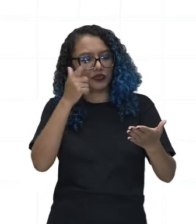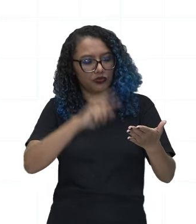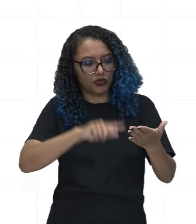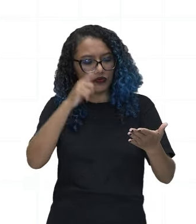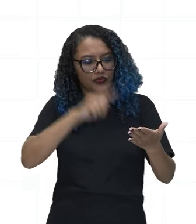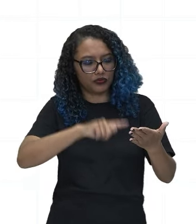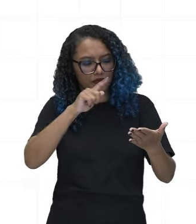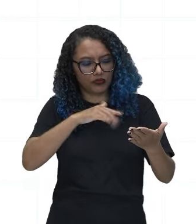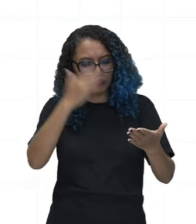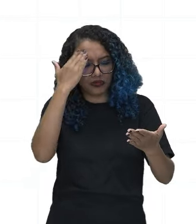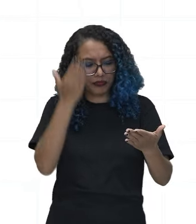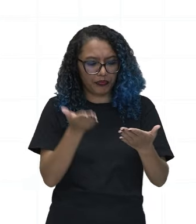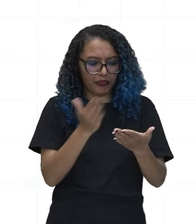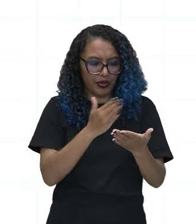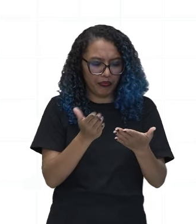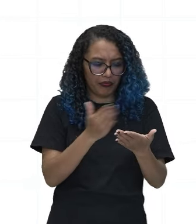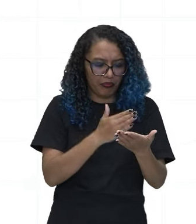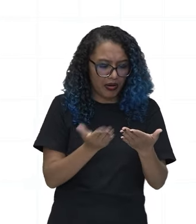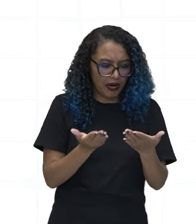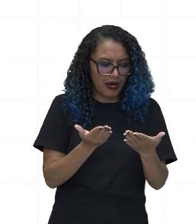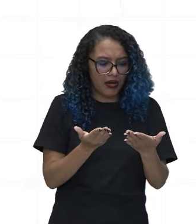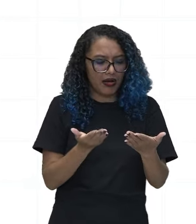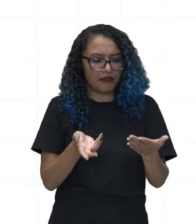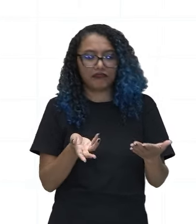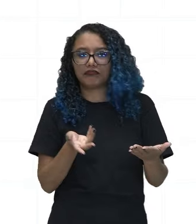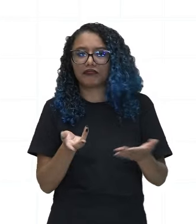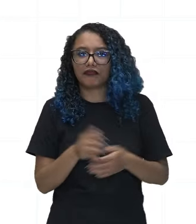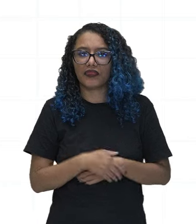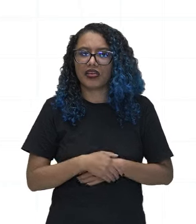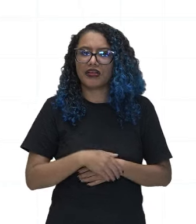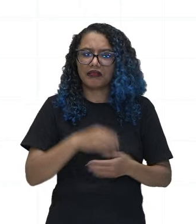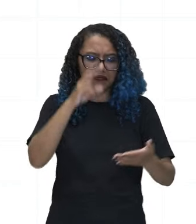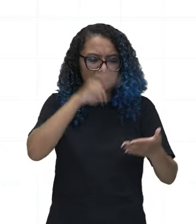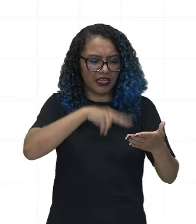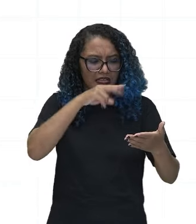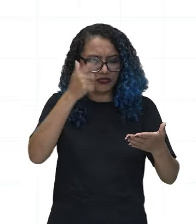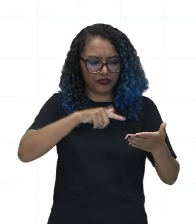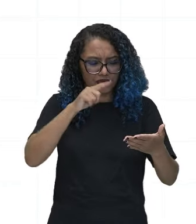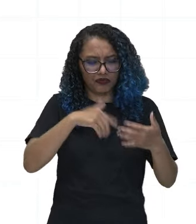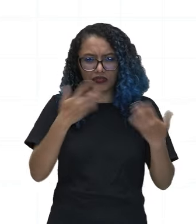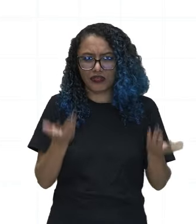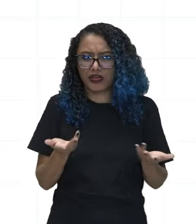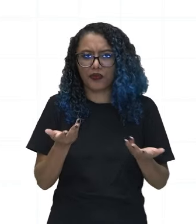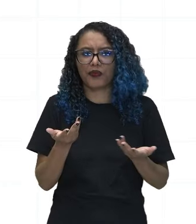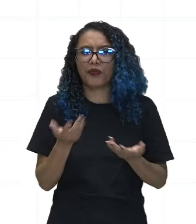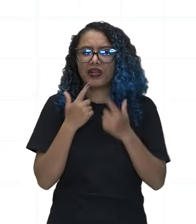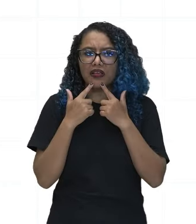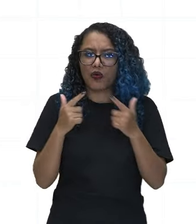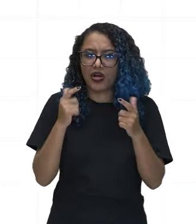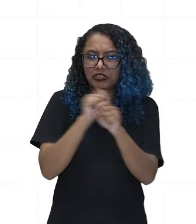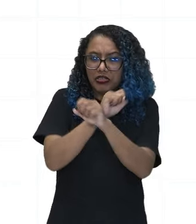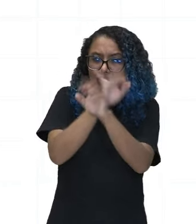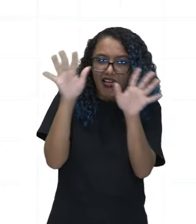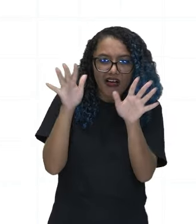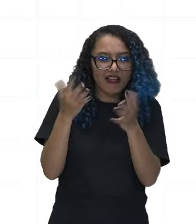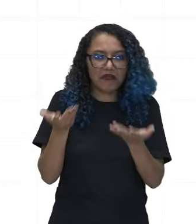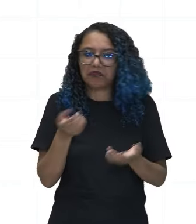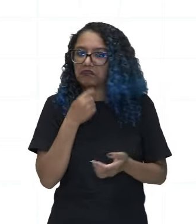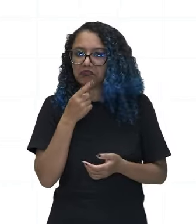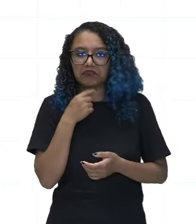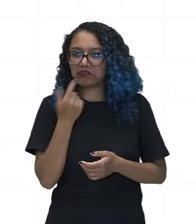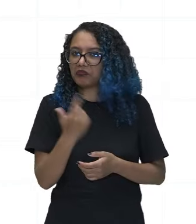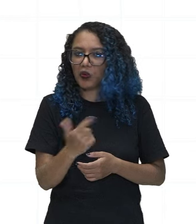e volta para fazer a terceira e a quarta leitura, já se sabe que não é um texto que tem uma linguagem tão clara assim,